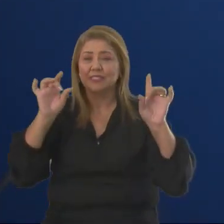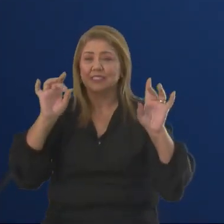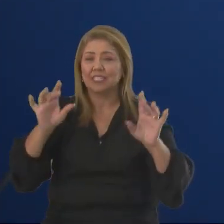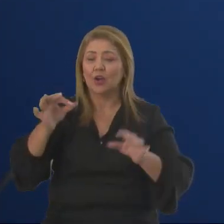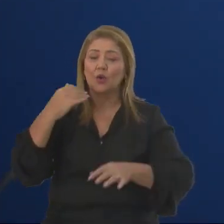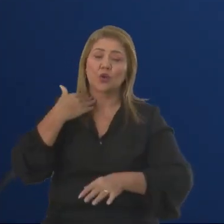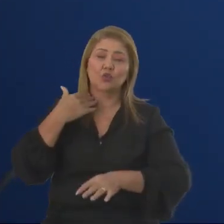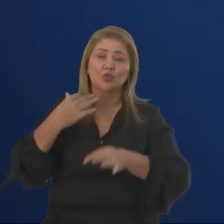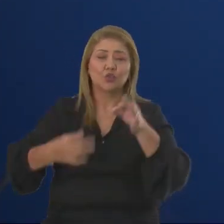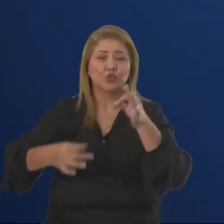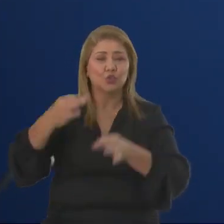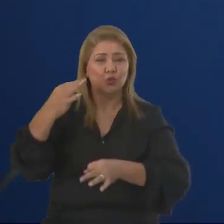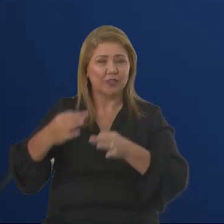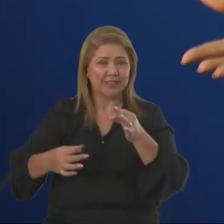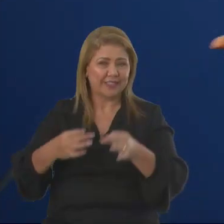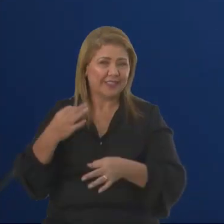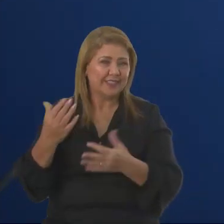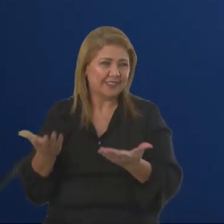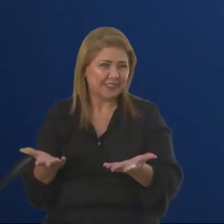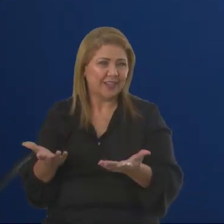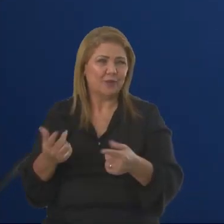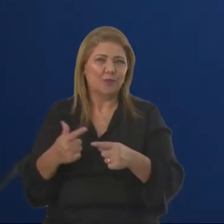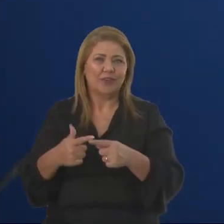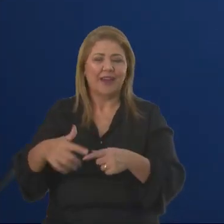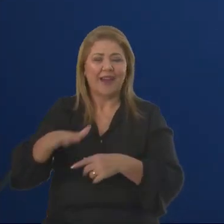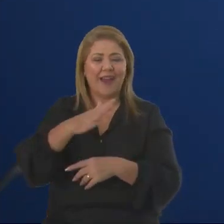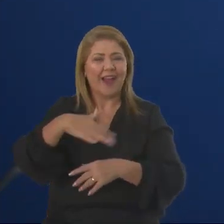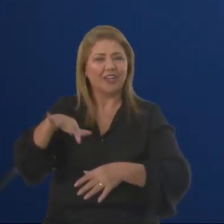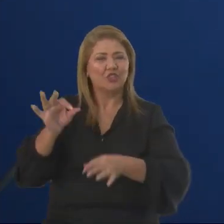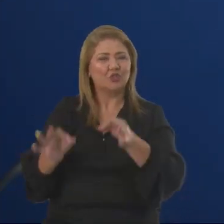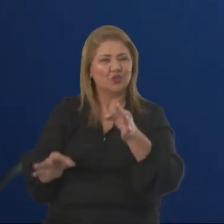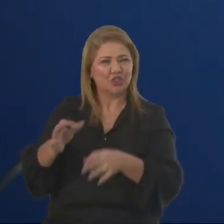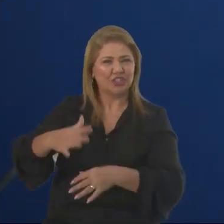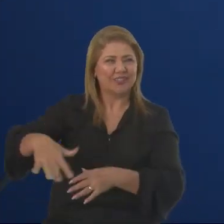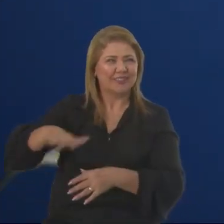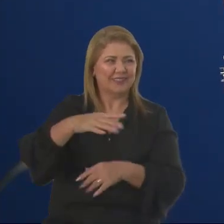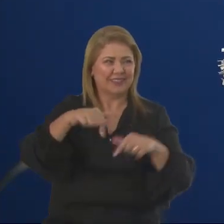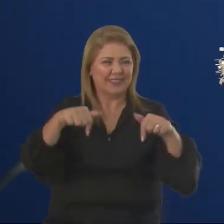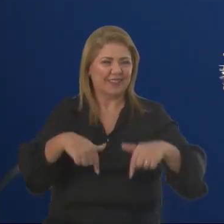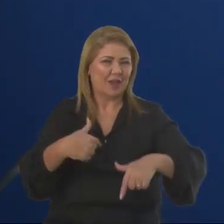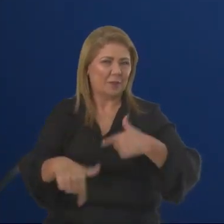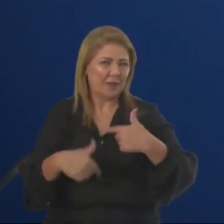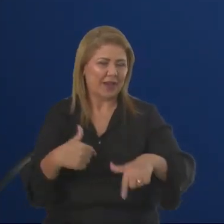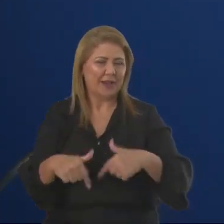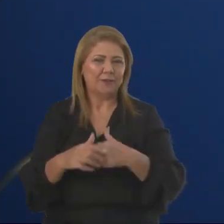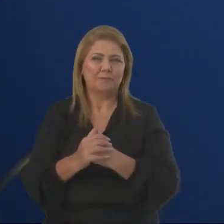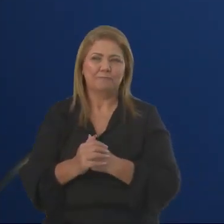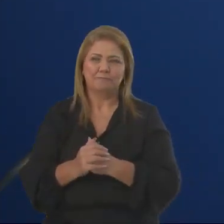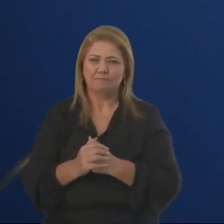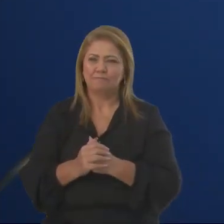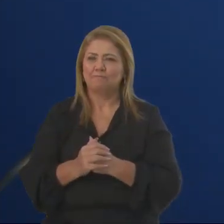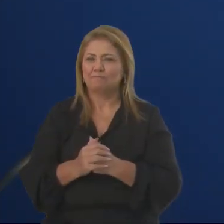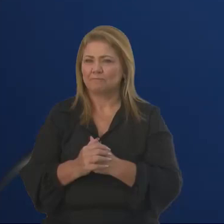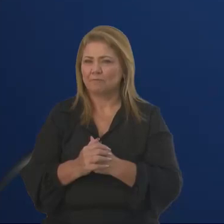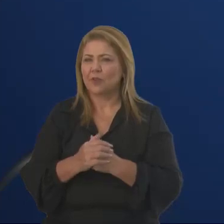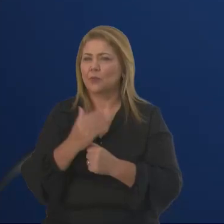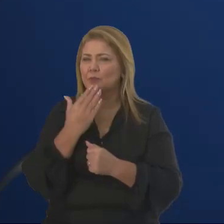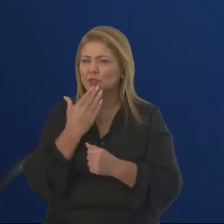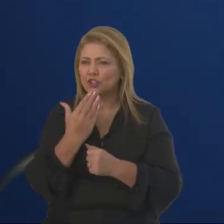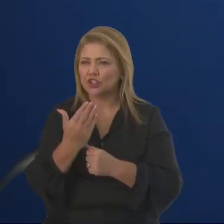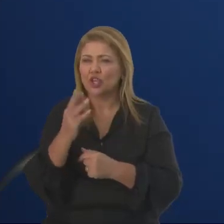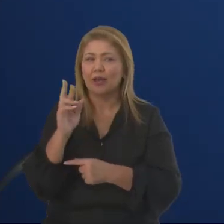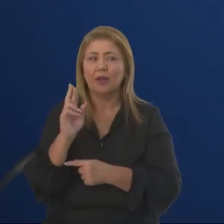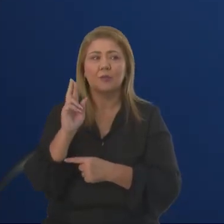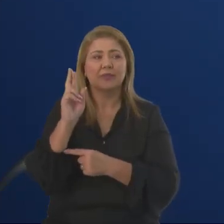de primeiro grau, já que é o segmento que integro, né, de modo direto, mas falo aqui. Peço vênia para falar em nome de